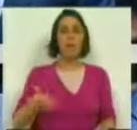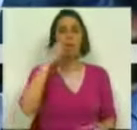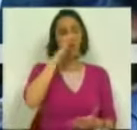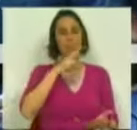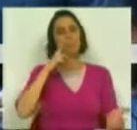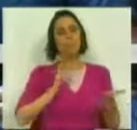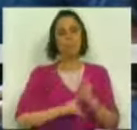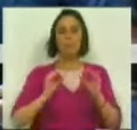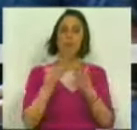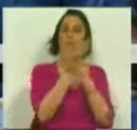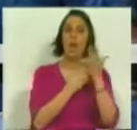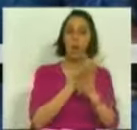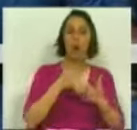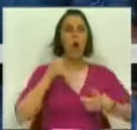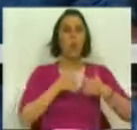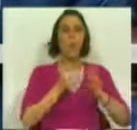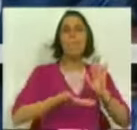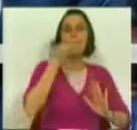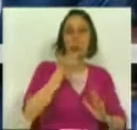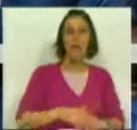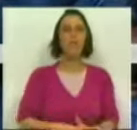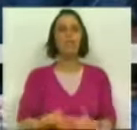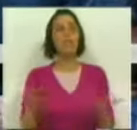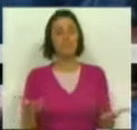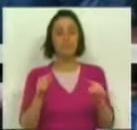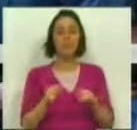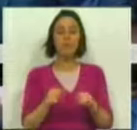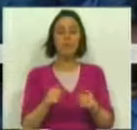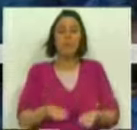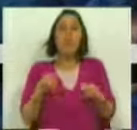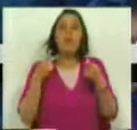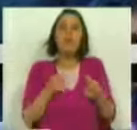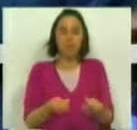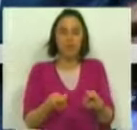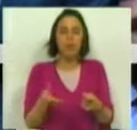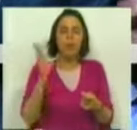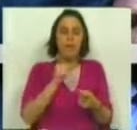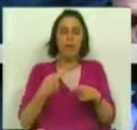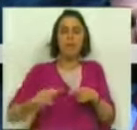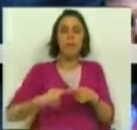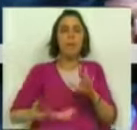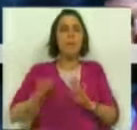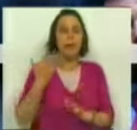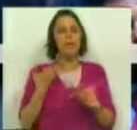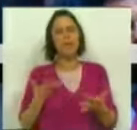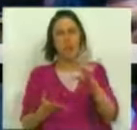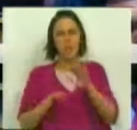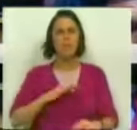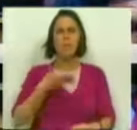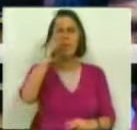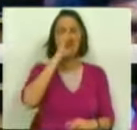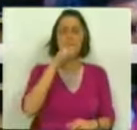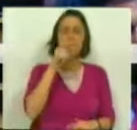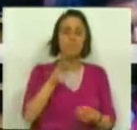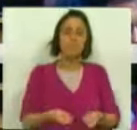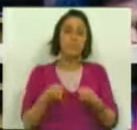torna efetivamente a economia mais competitiva e torna o investimento mais atrativo. Já agora, Sr. Primeiro-Ministro,